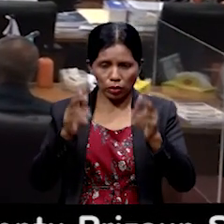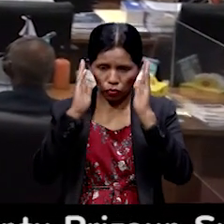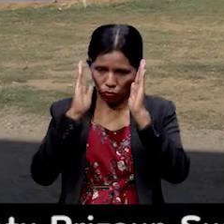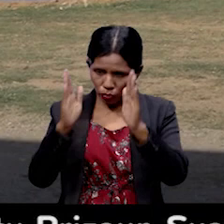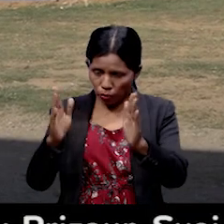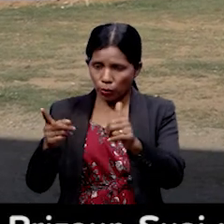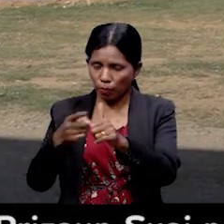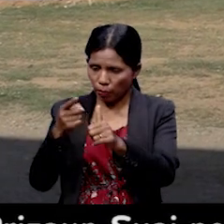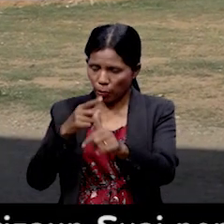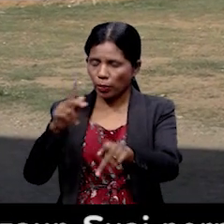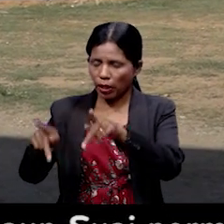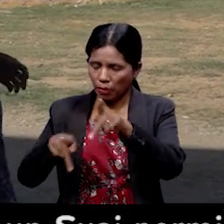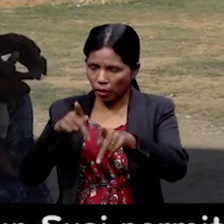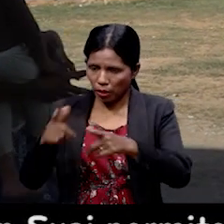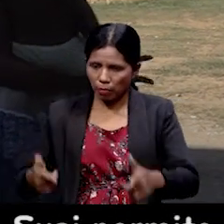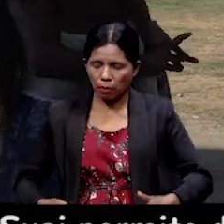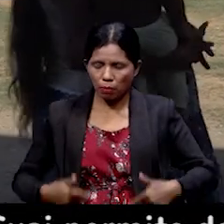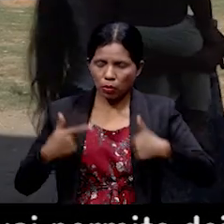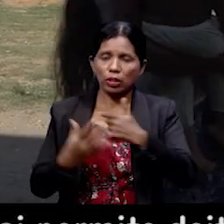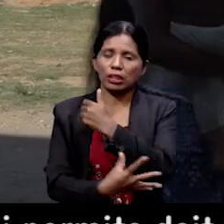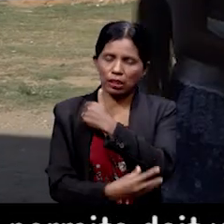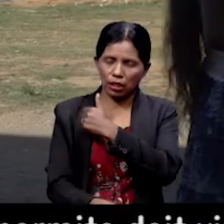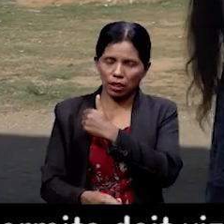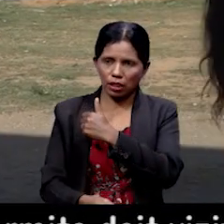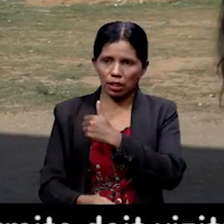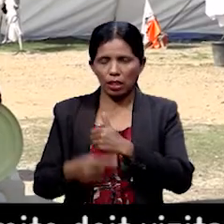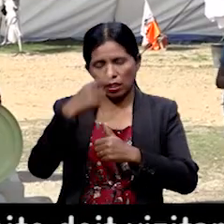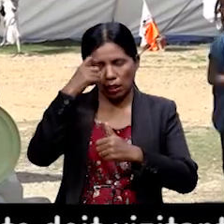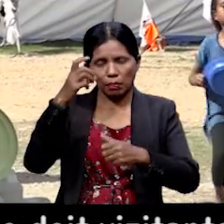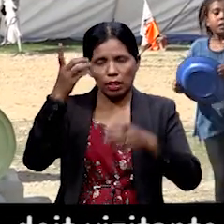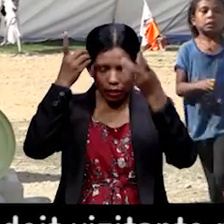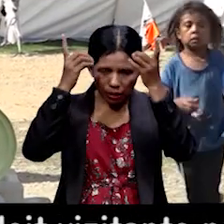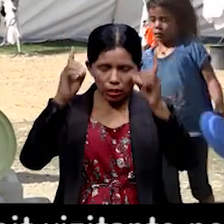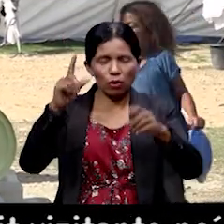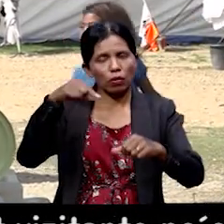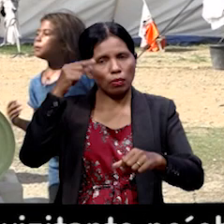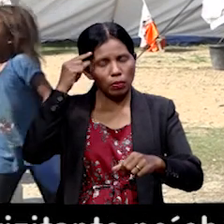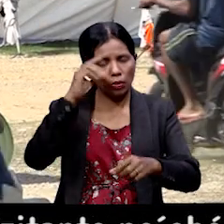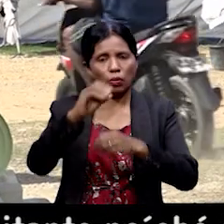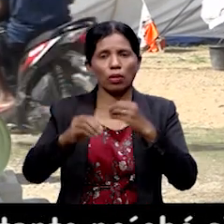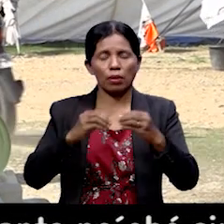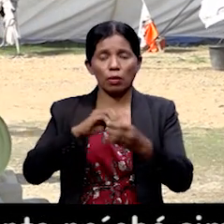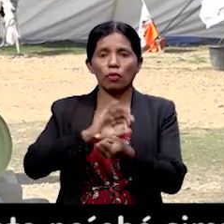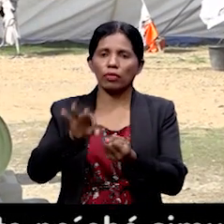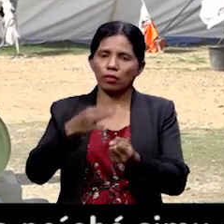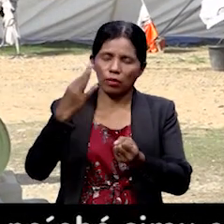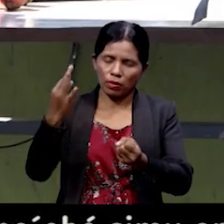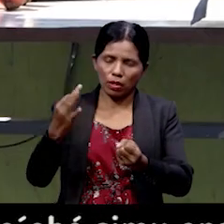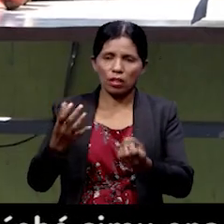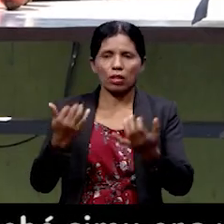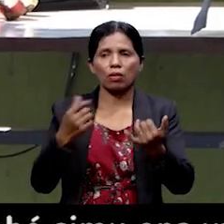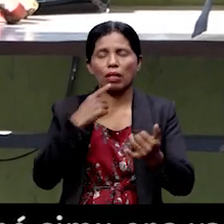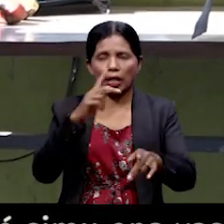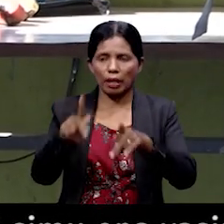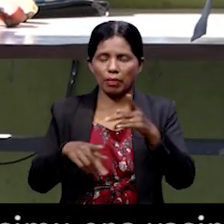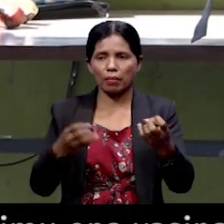ba povu sira nebe mori susar. Implica husi decisão Governu nia ba pandemia COVID-19, ho reclamante